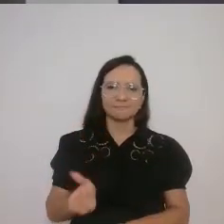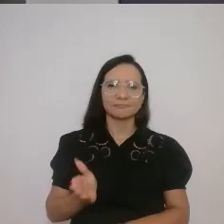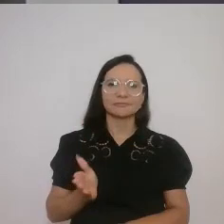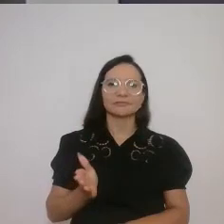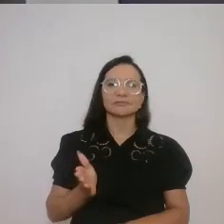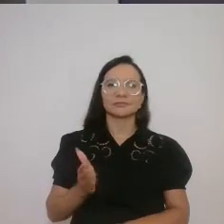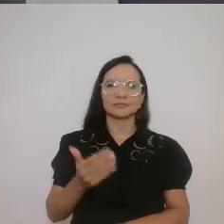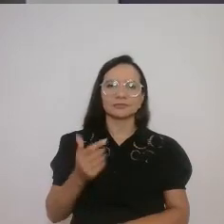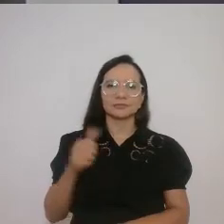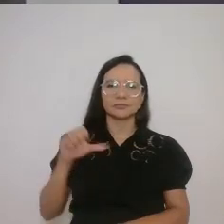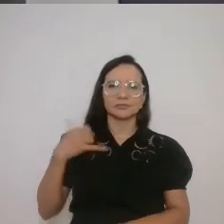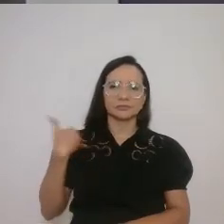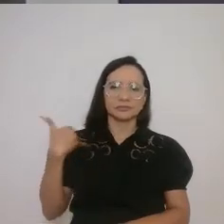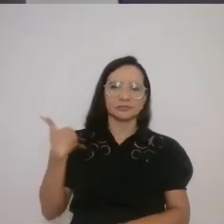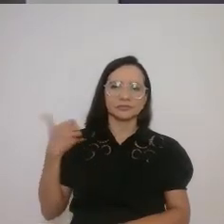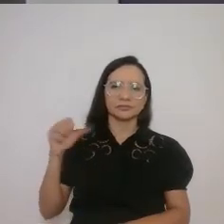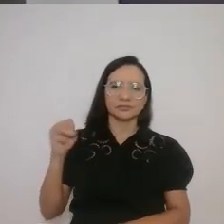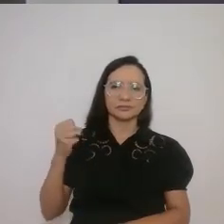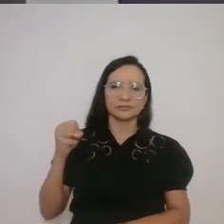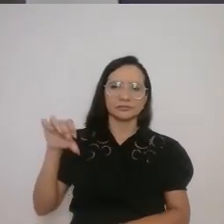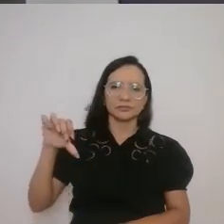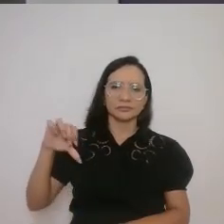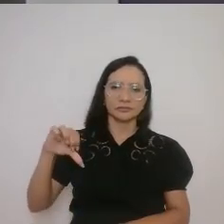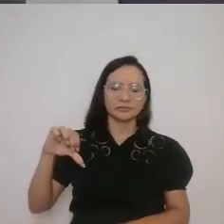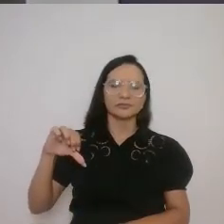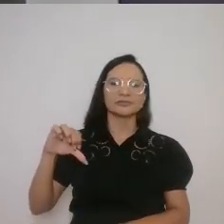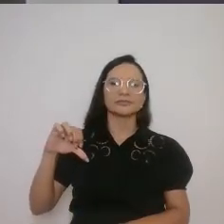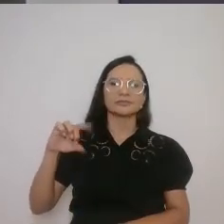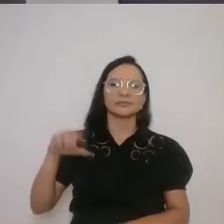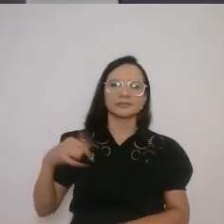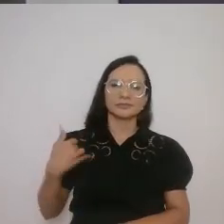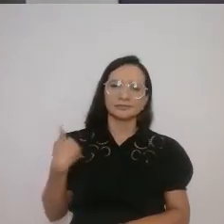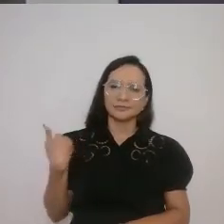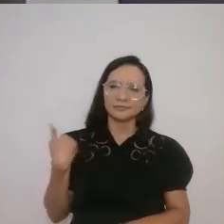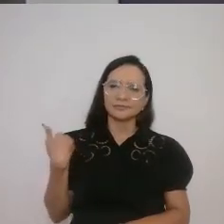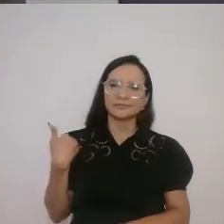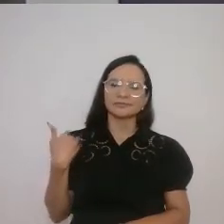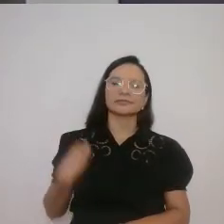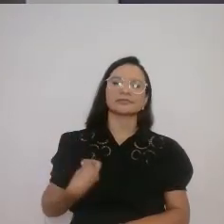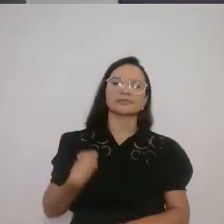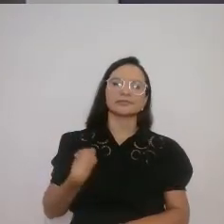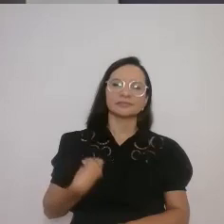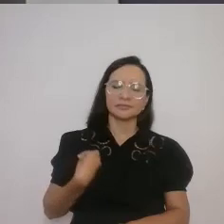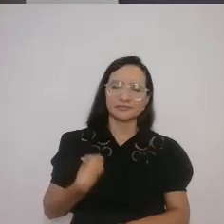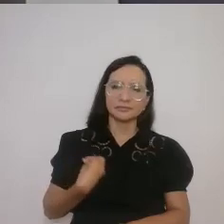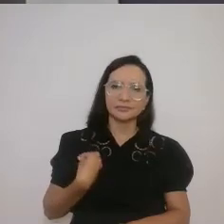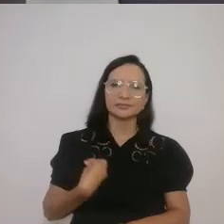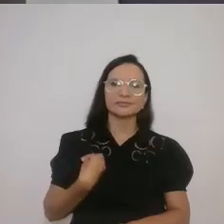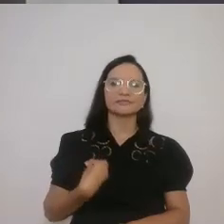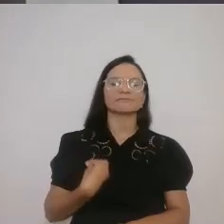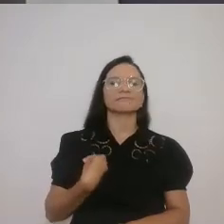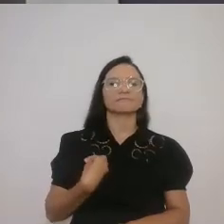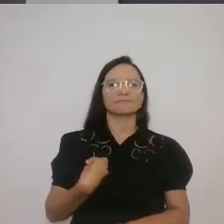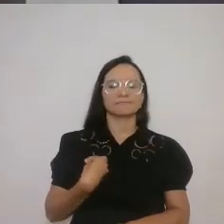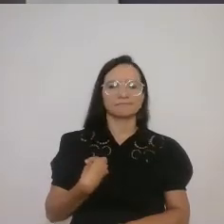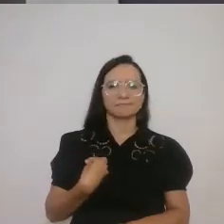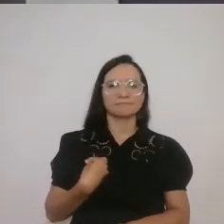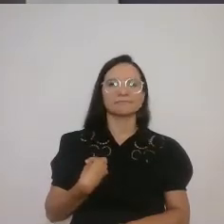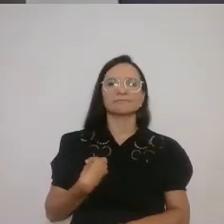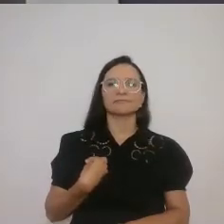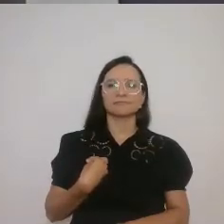89 anos, e uma vida de dedicação à judicatura, isso é motivo de muita